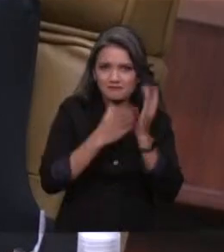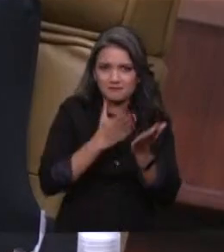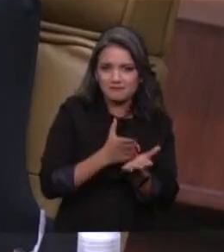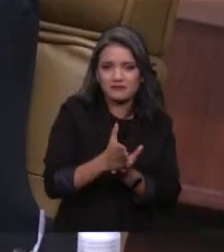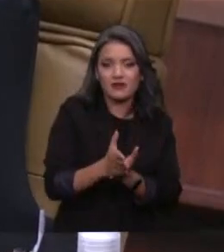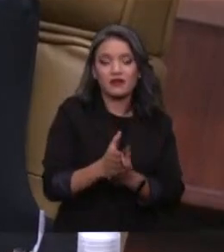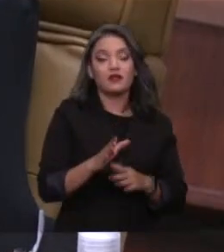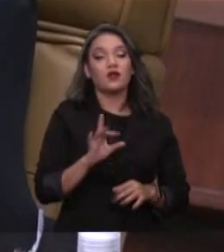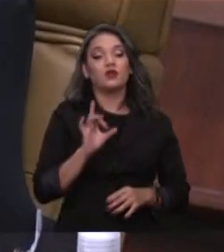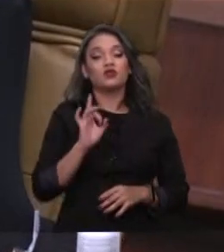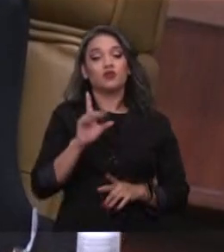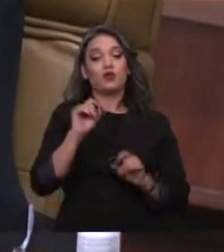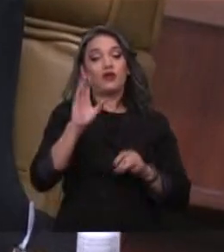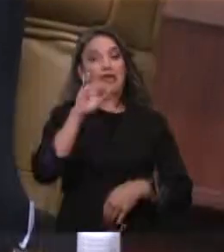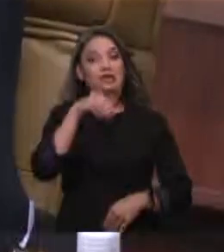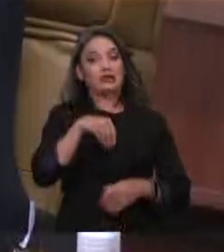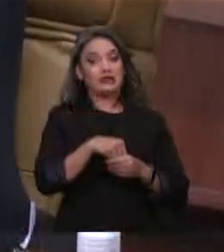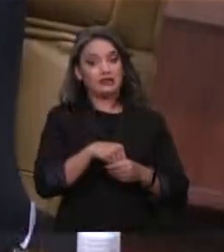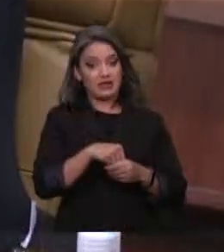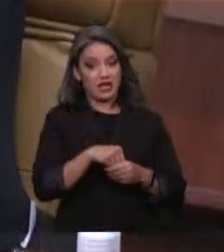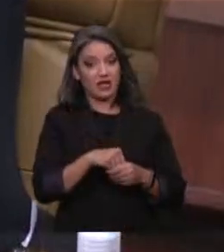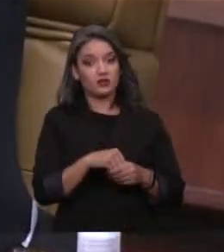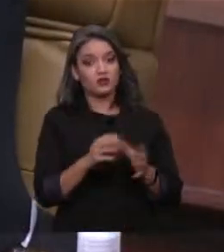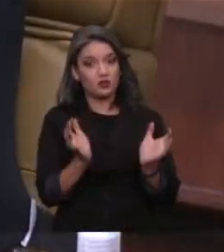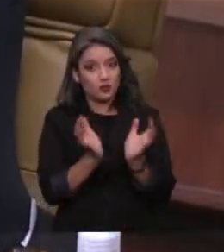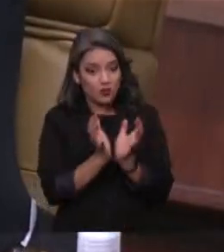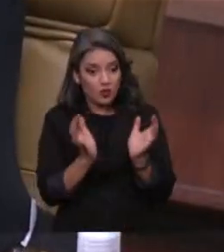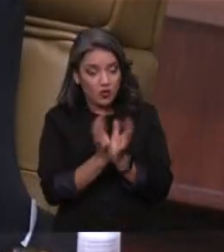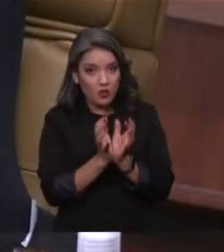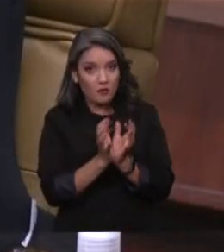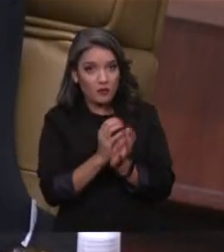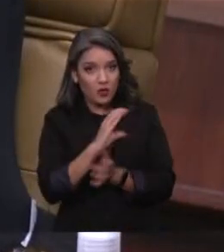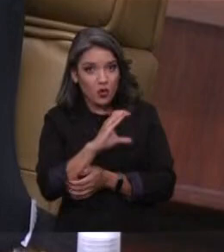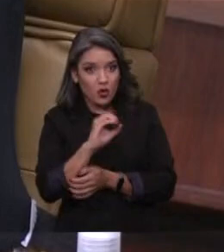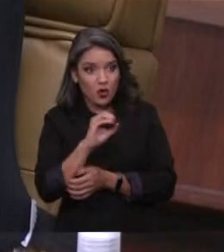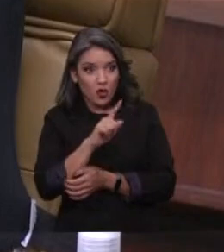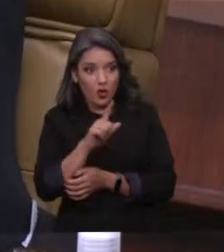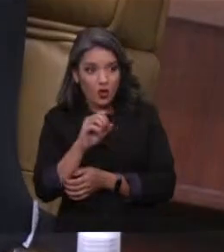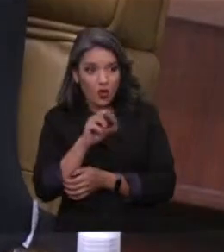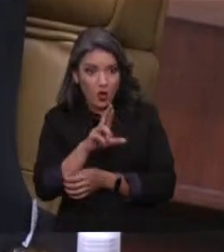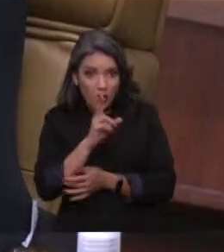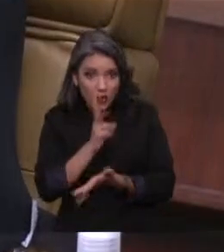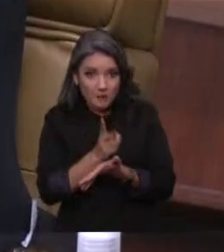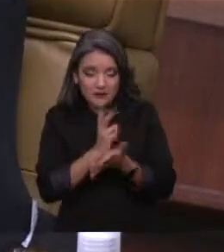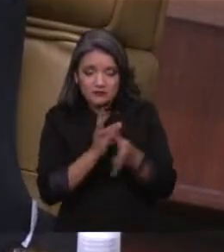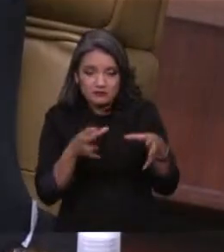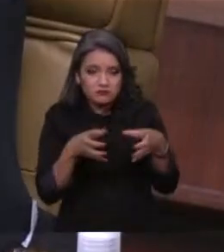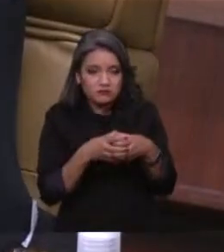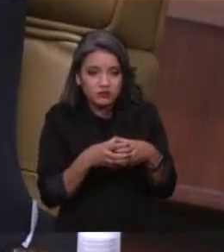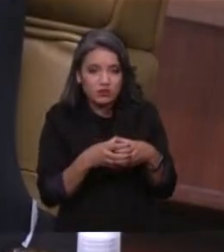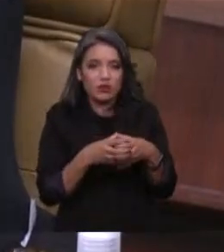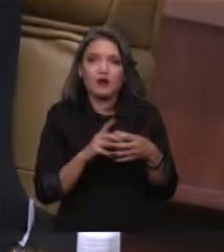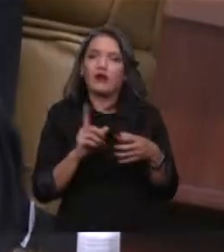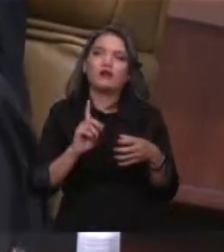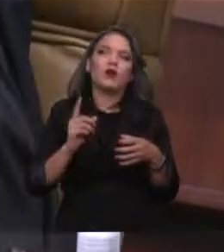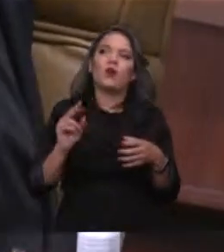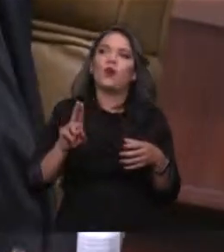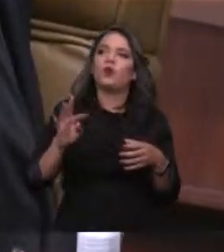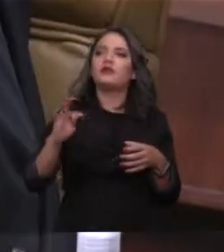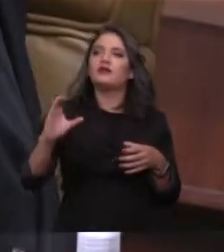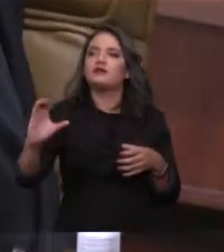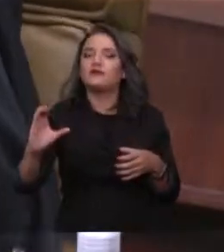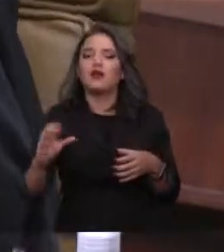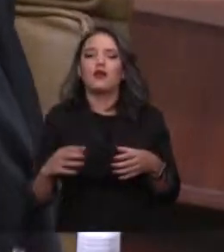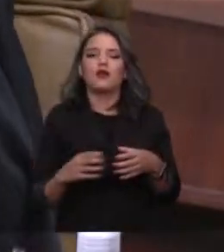segurança, apenas dentro do próprio núcleo de Fernando Collor. Não na relação com o UTC, não